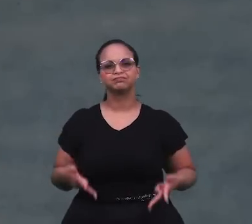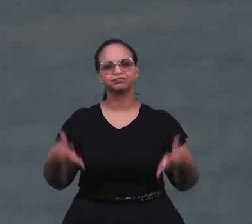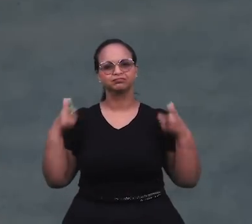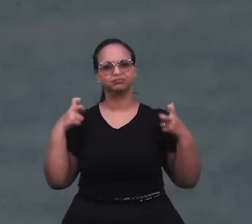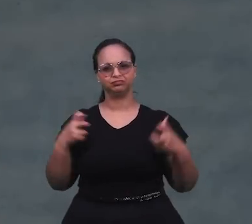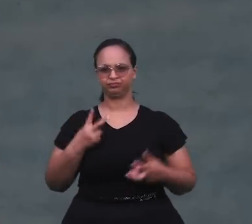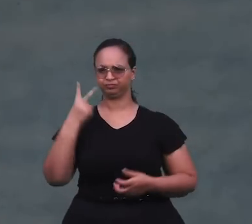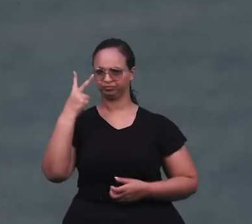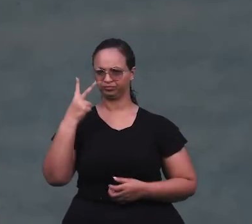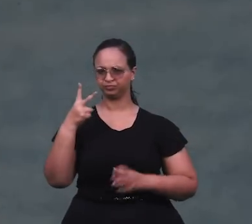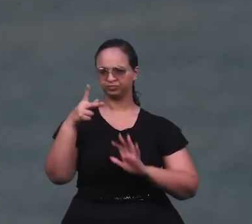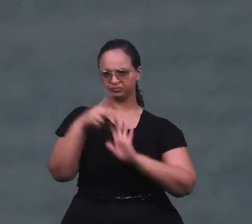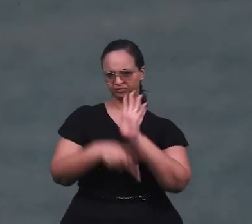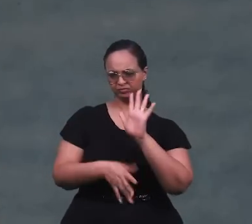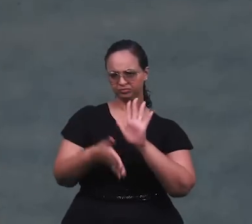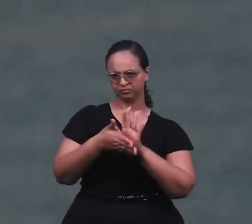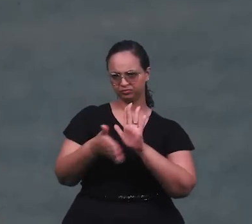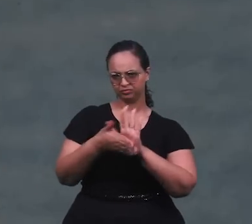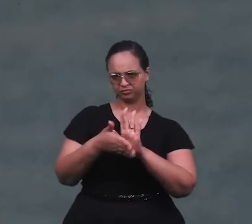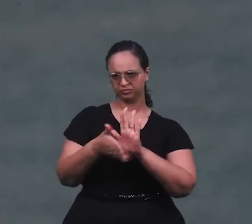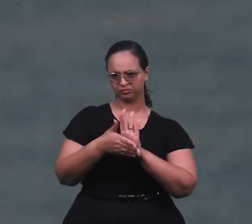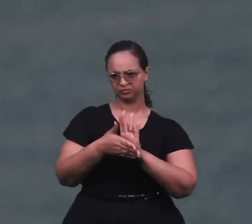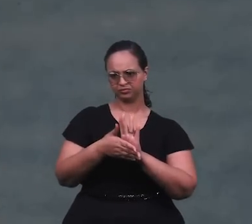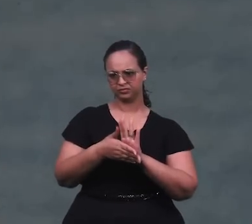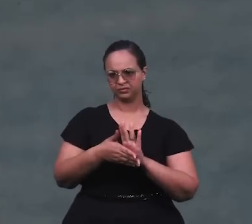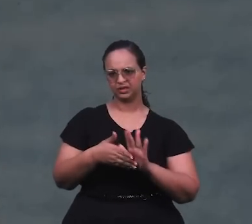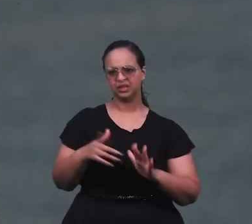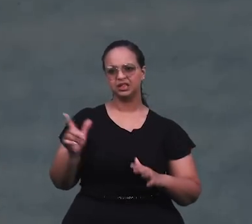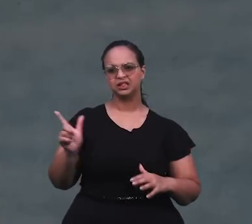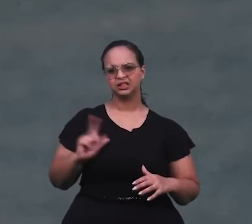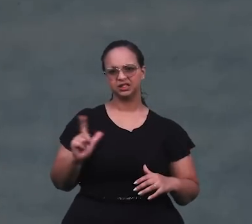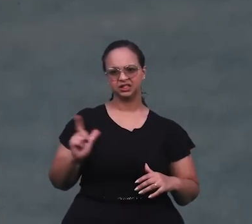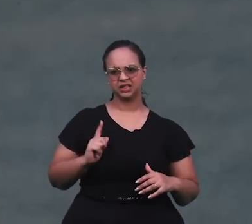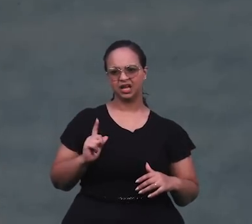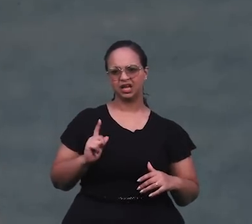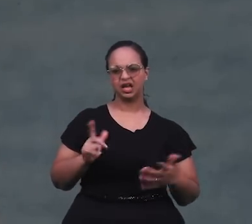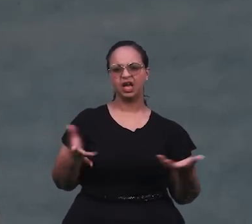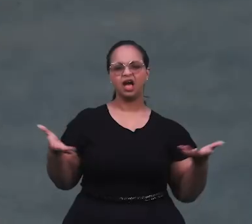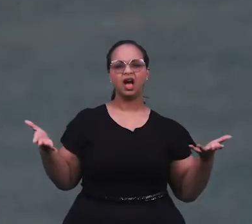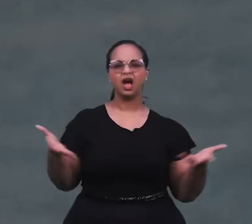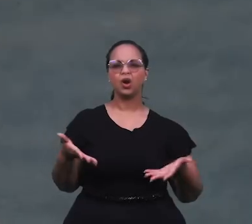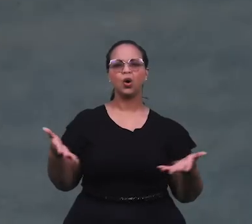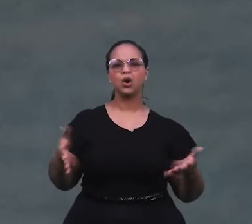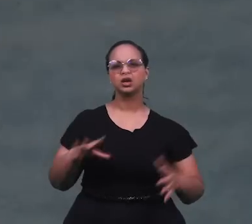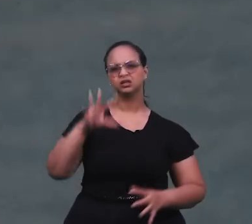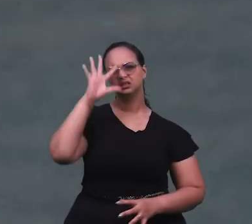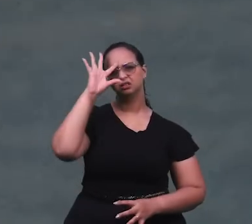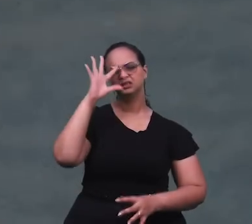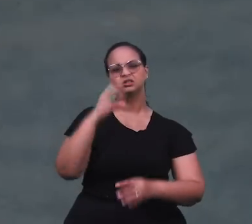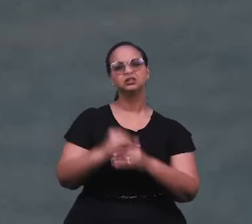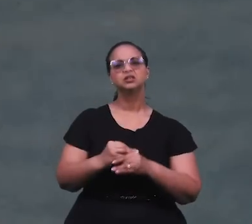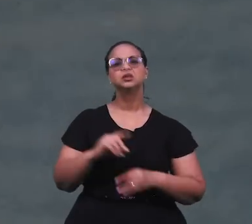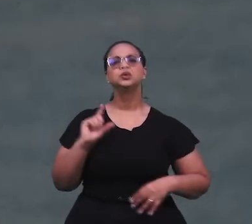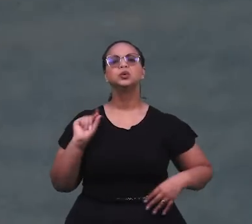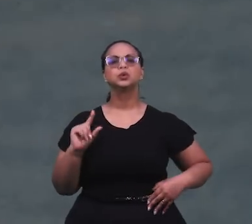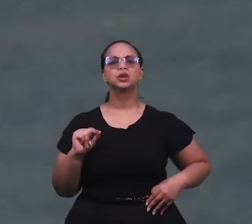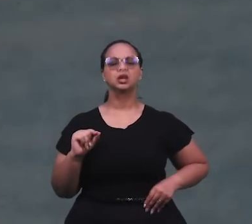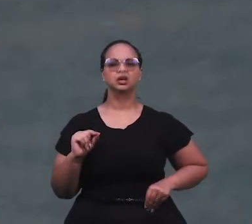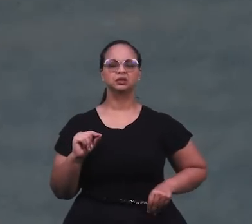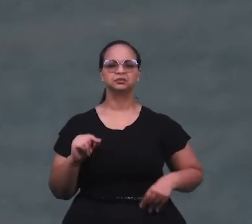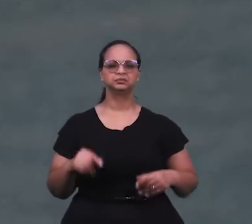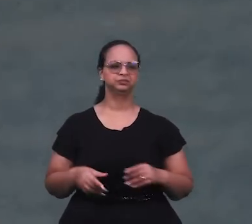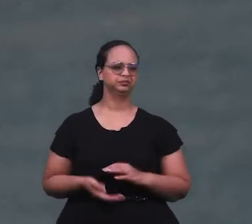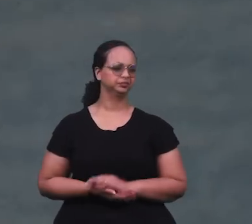desses dois programas a gente chega a uma conclusão, né,